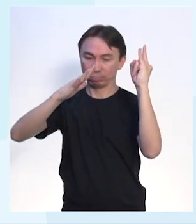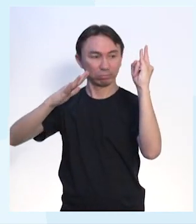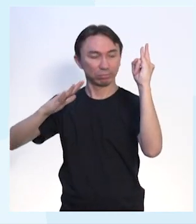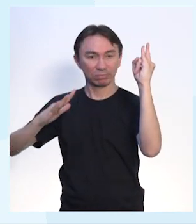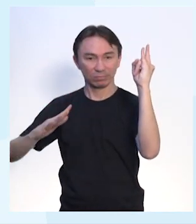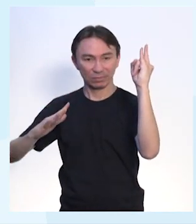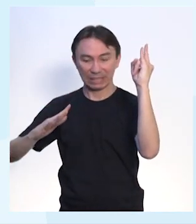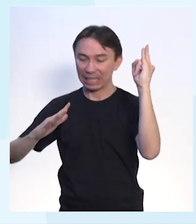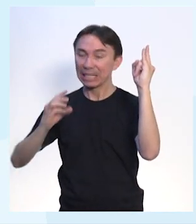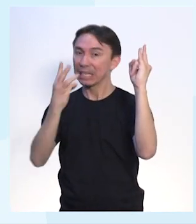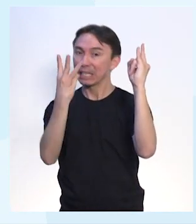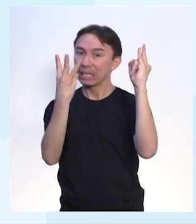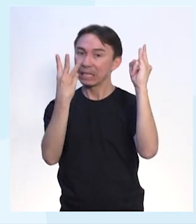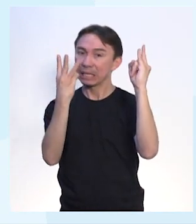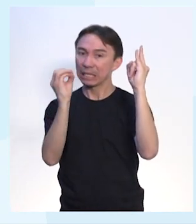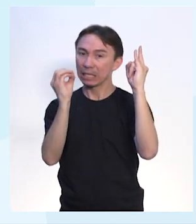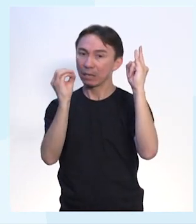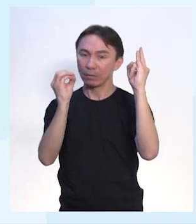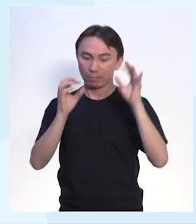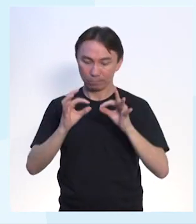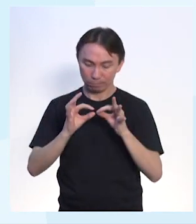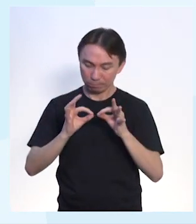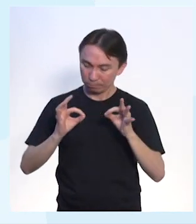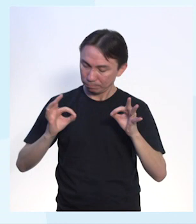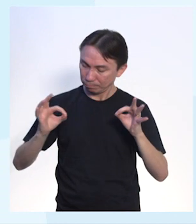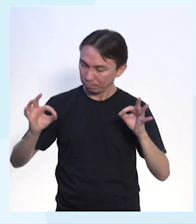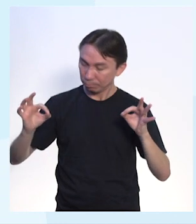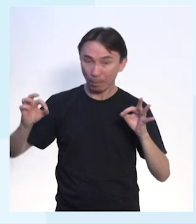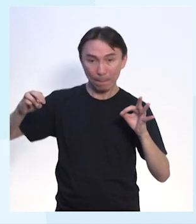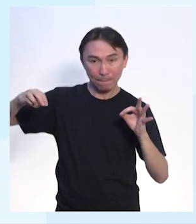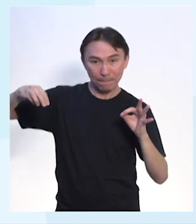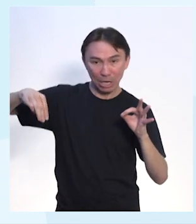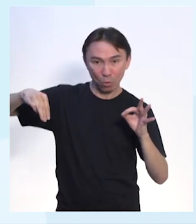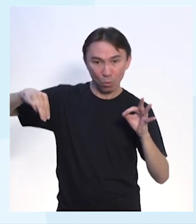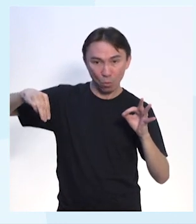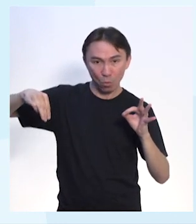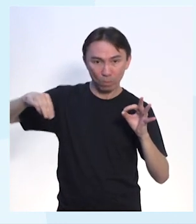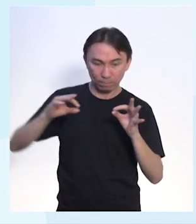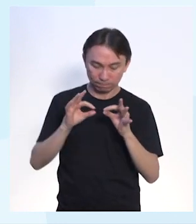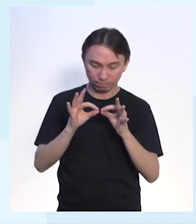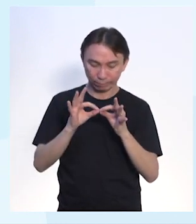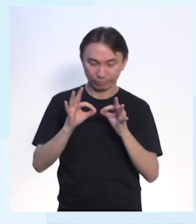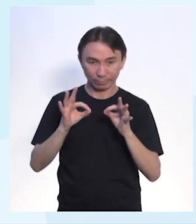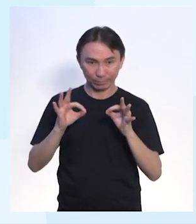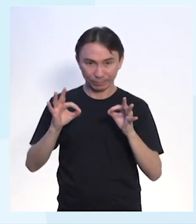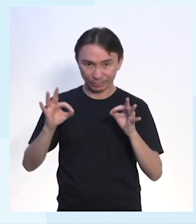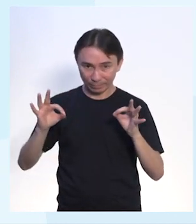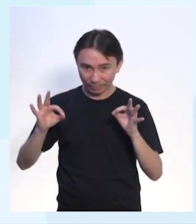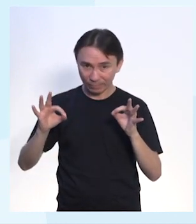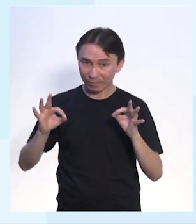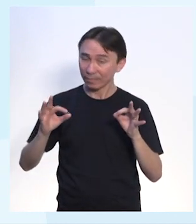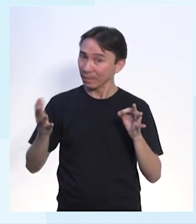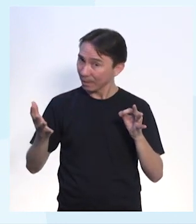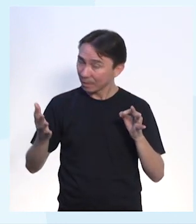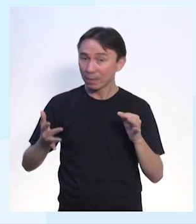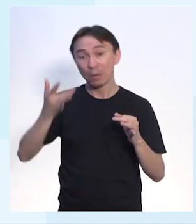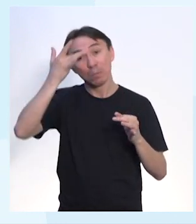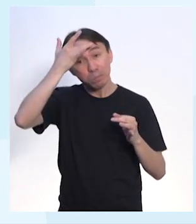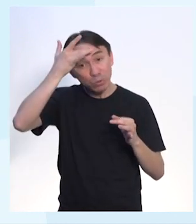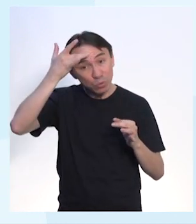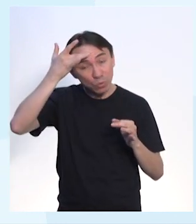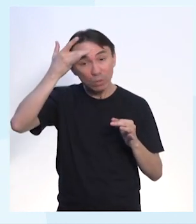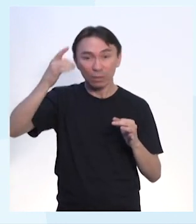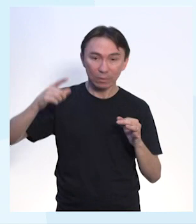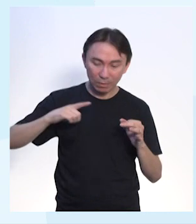metros de extensão em mesmo, né? Instante em que a pessoa de 1,80